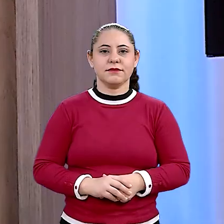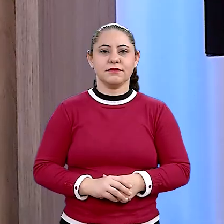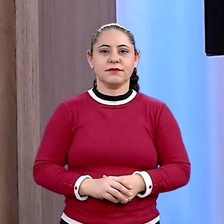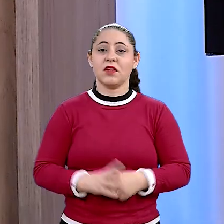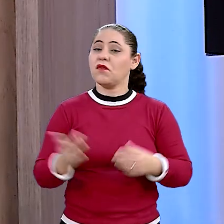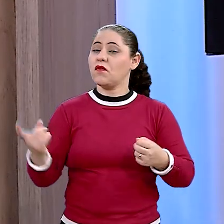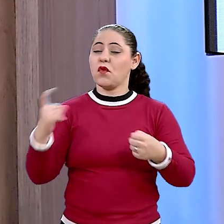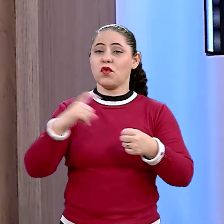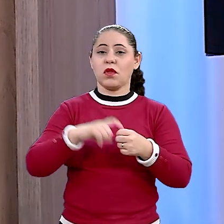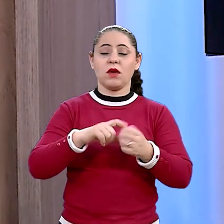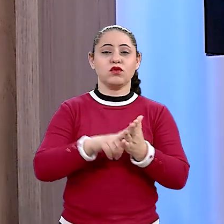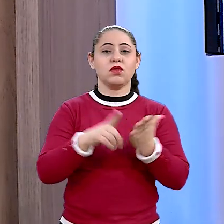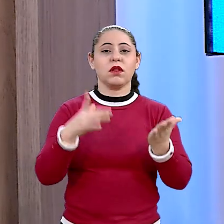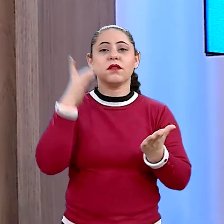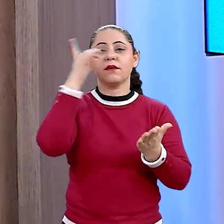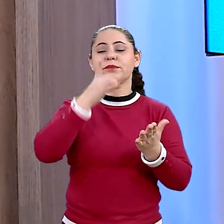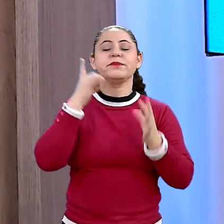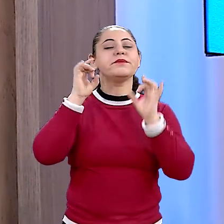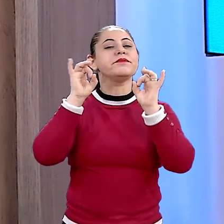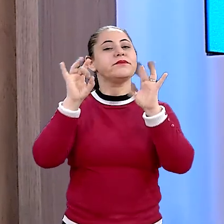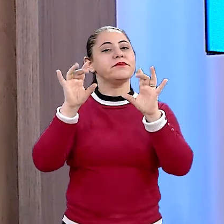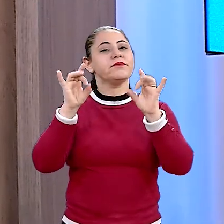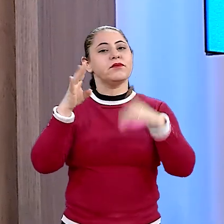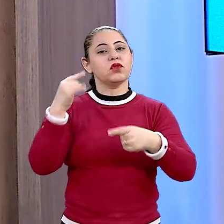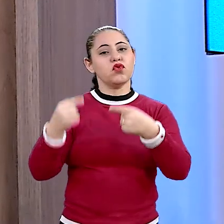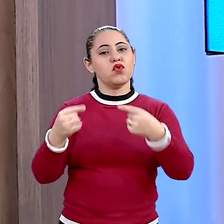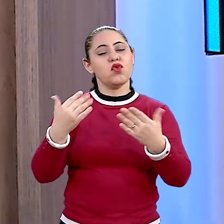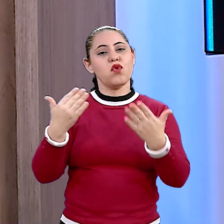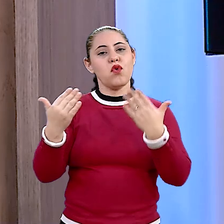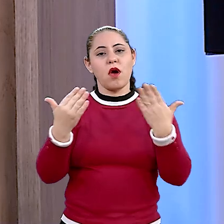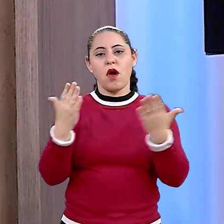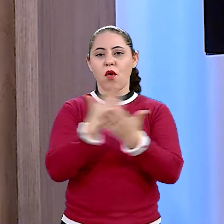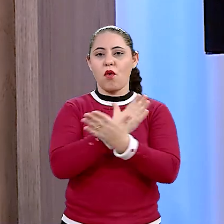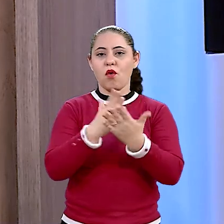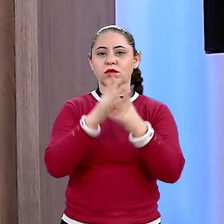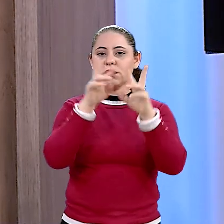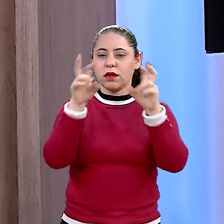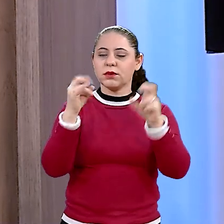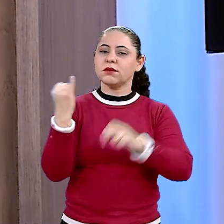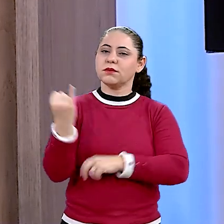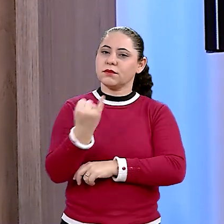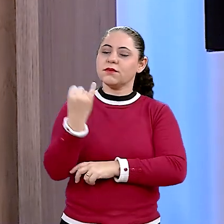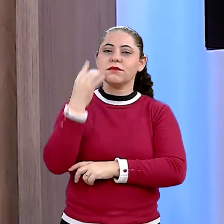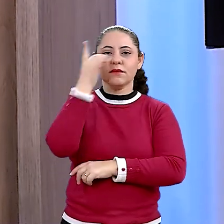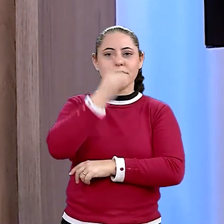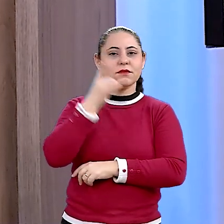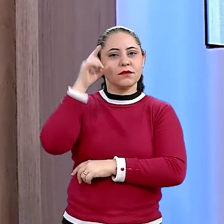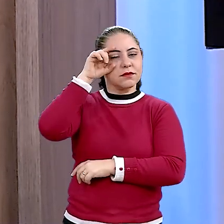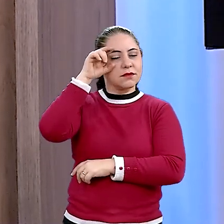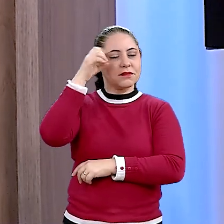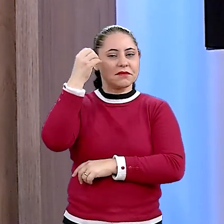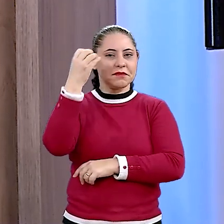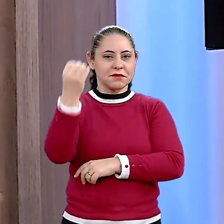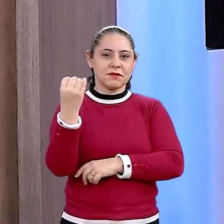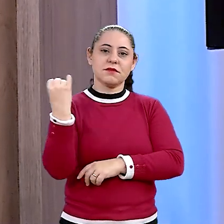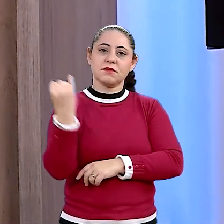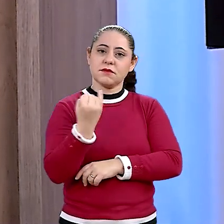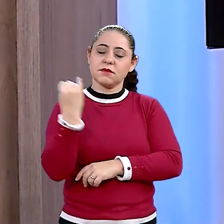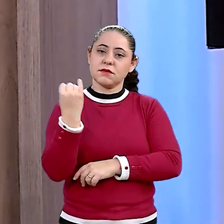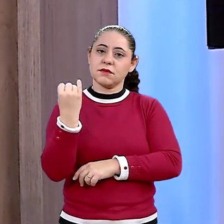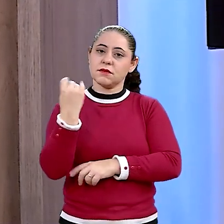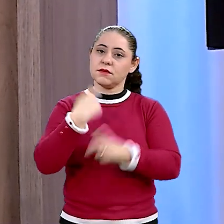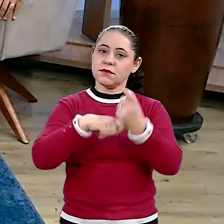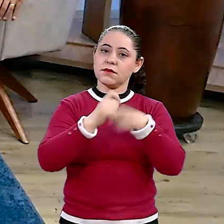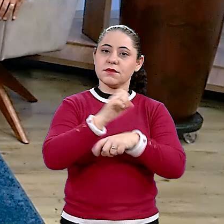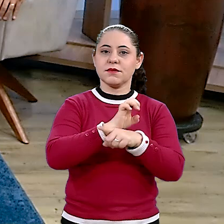De volta com a edição especial do Jornal Parlamentar, a gente debatendo aqui alguns assuntos importantes com o deputado Pedrociano Neto, importantes principalmente para a economia